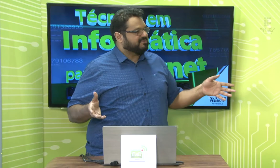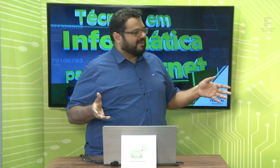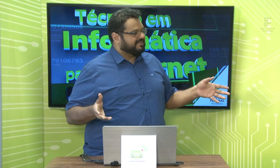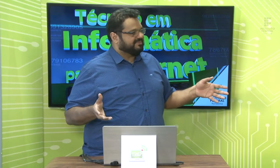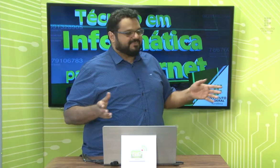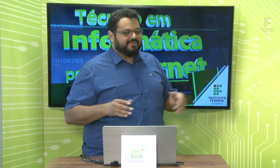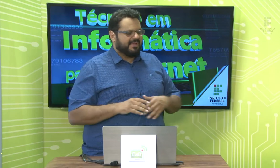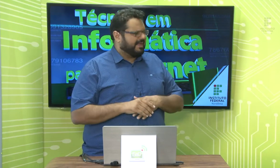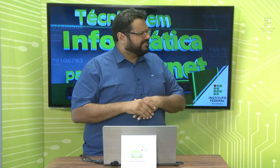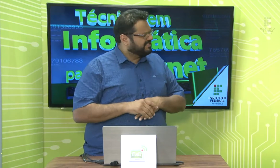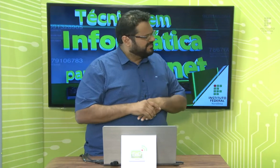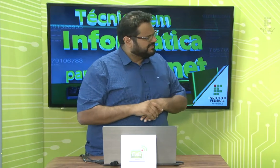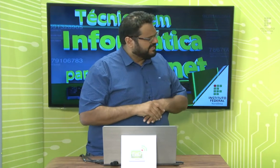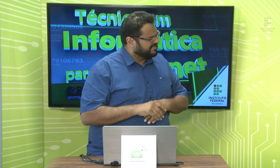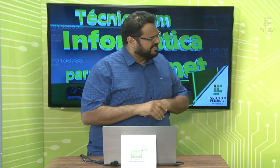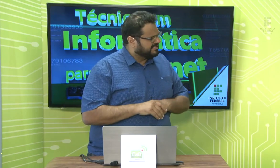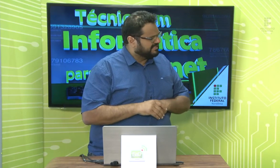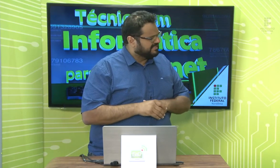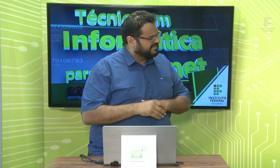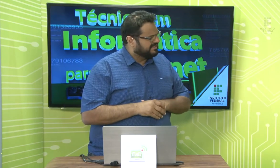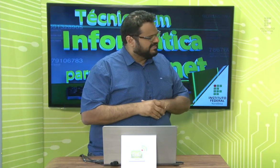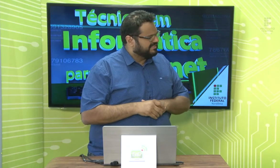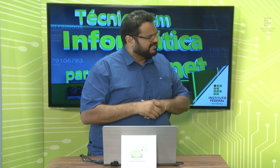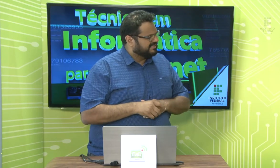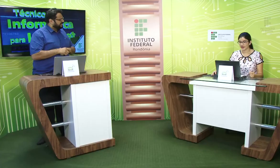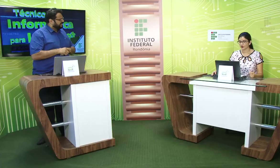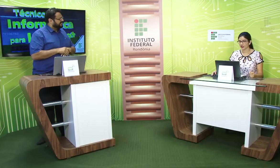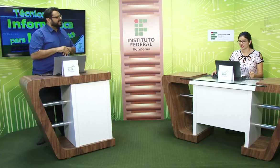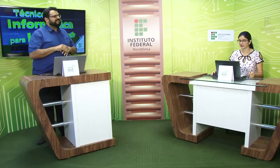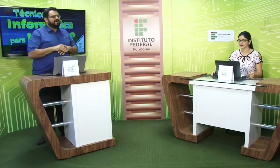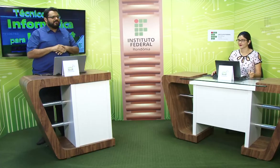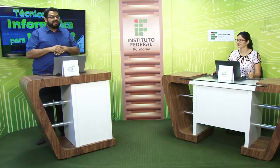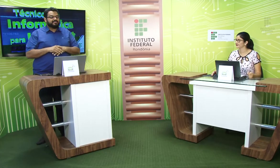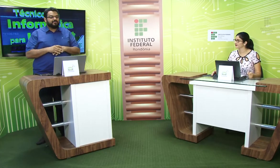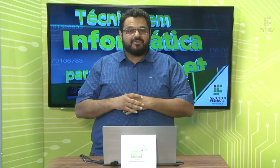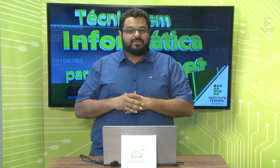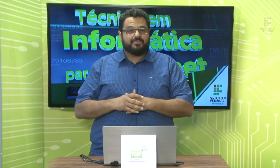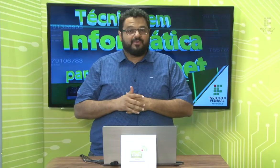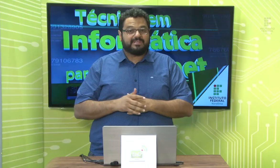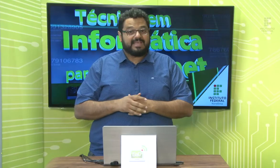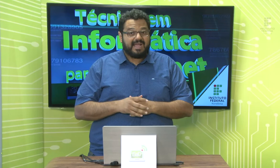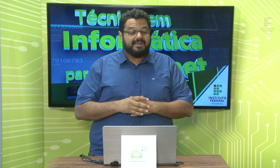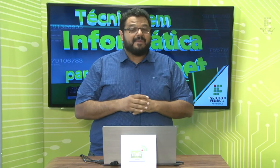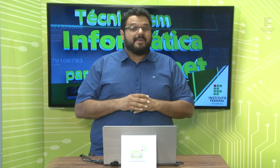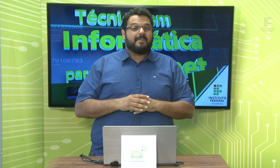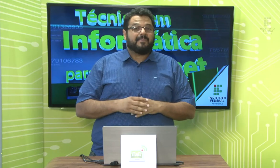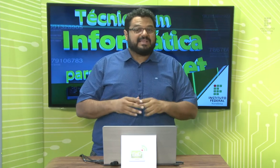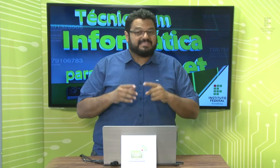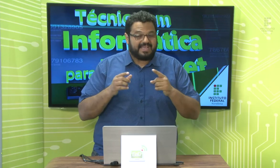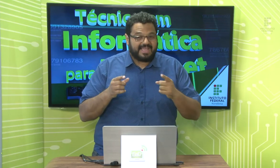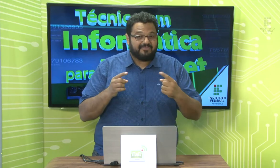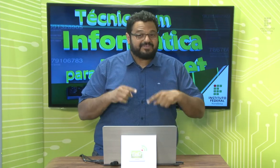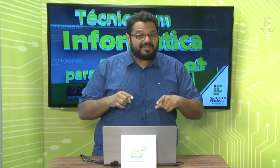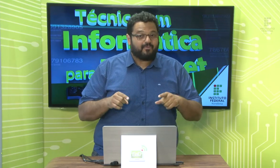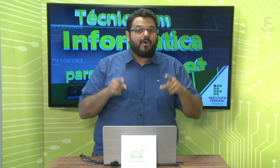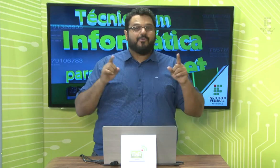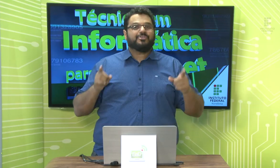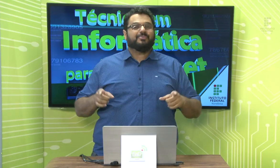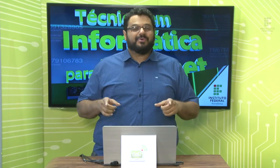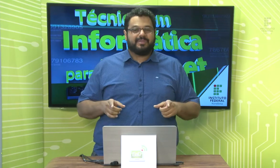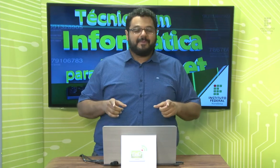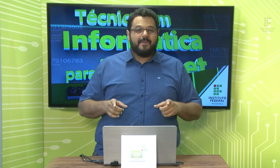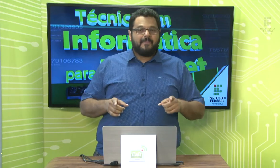Como a pessoa lá de Cerejeiras... De Espigão do Oeste. Espigão do Oeste. Escolhi o notebook, tá? Mas aí você vai,